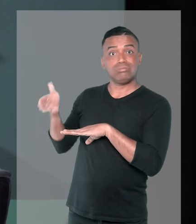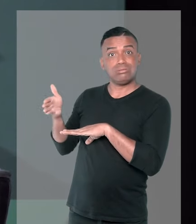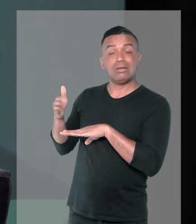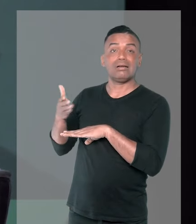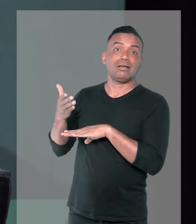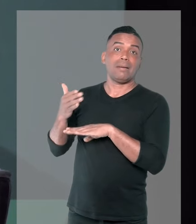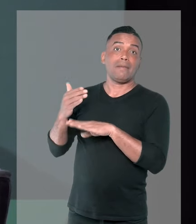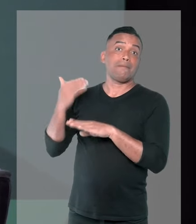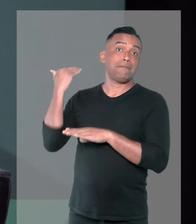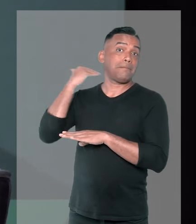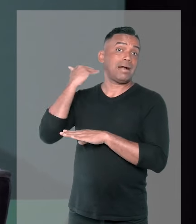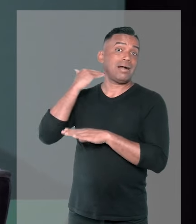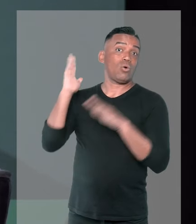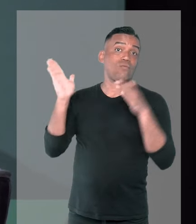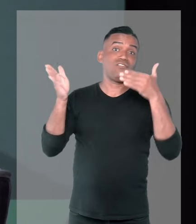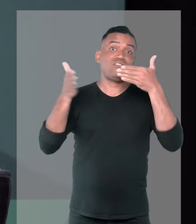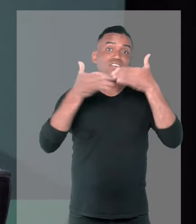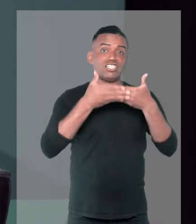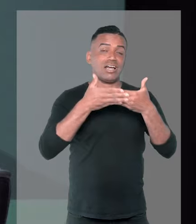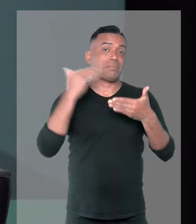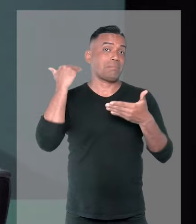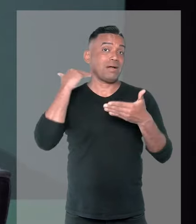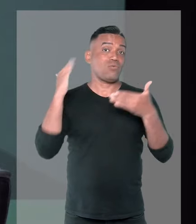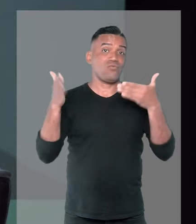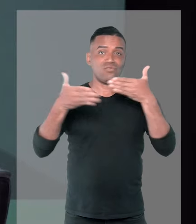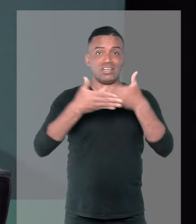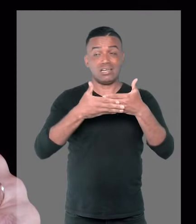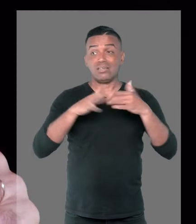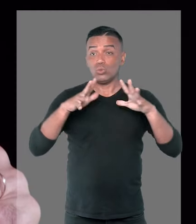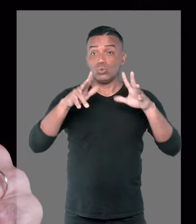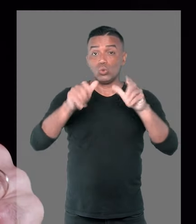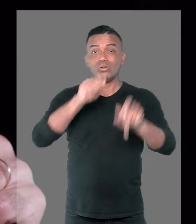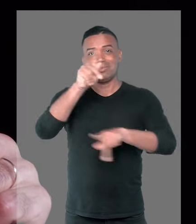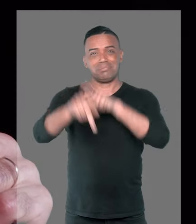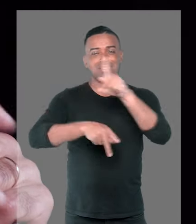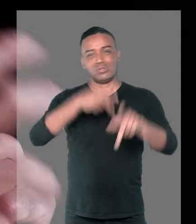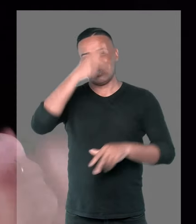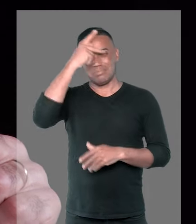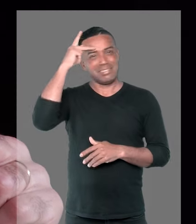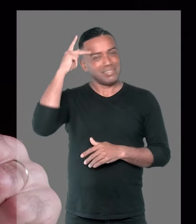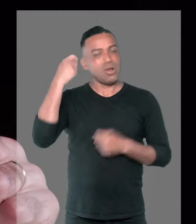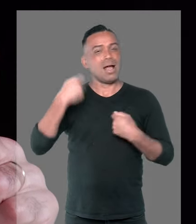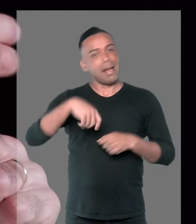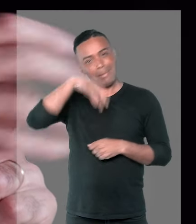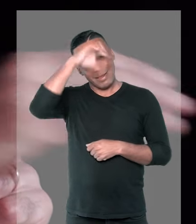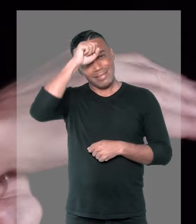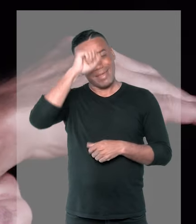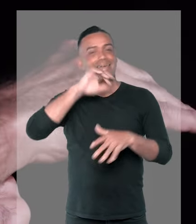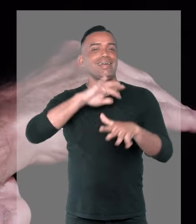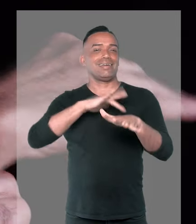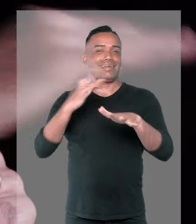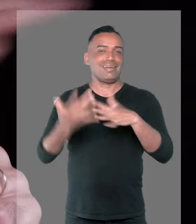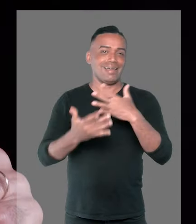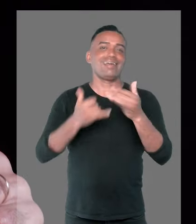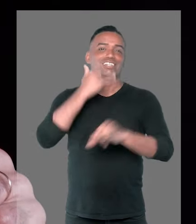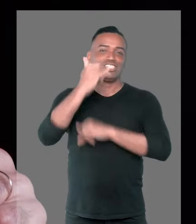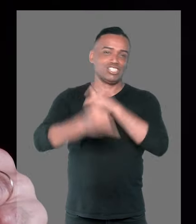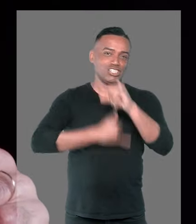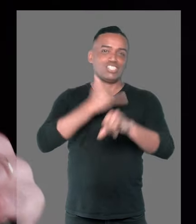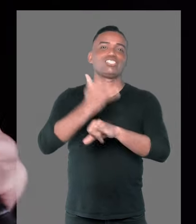os bancos estavam fechados Então todo mundo teve que aprender e começar a usar isso isso foi uma transformação digital em larga escala da